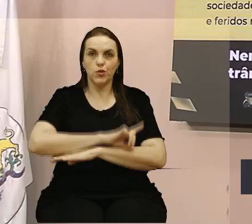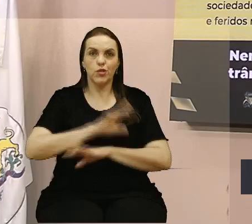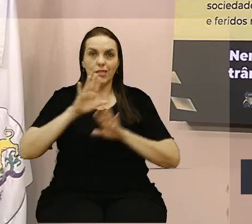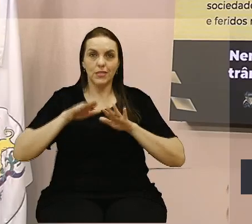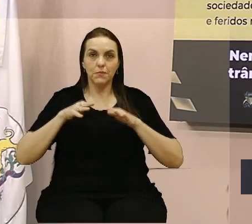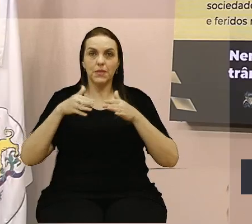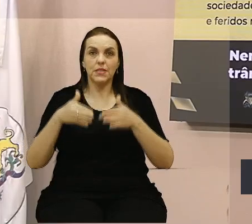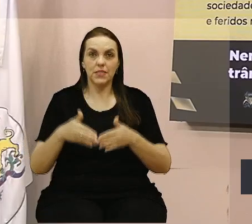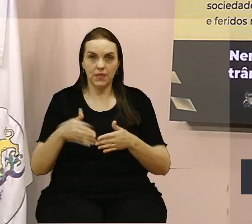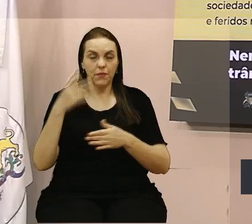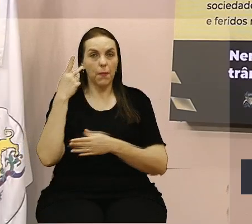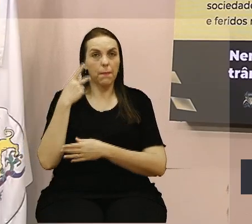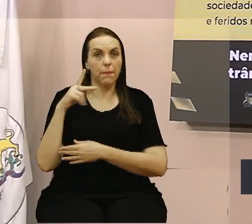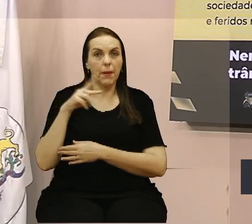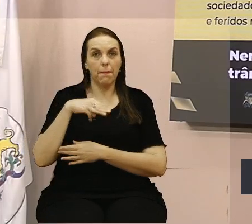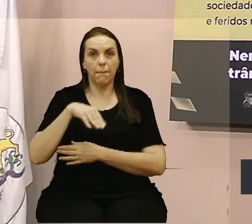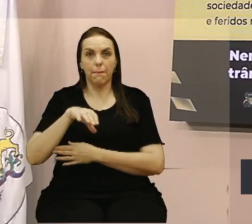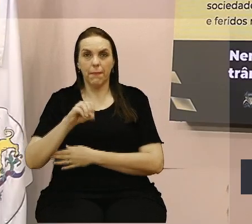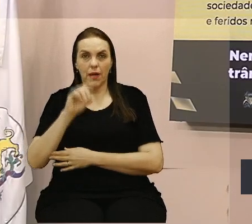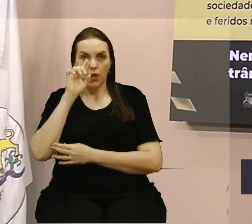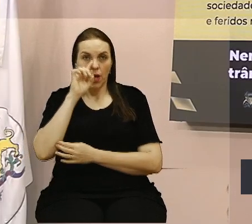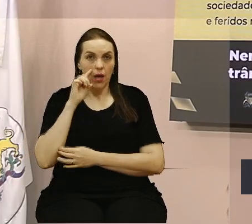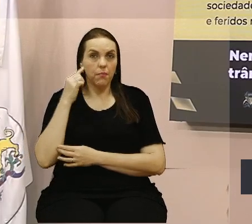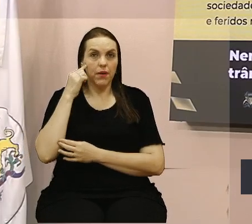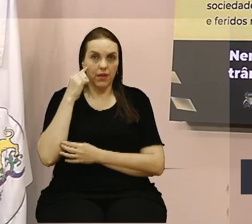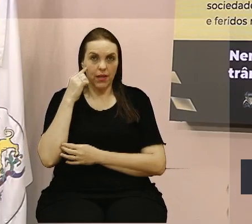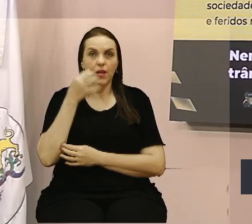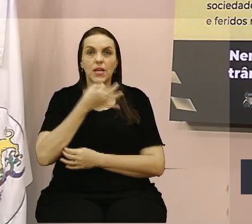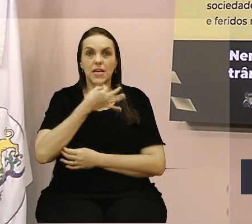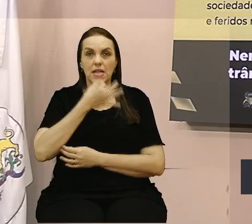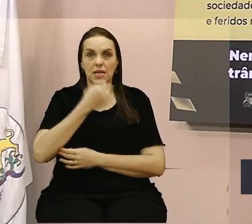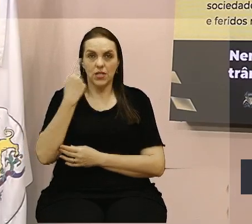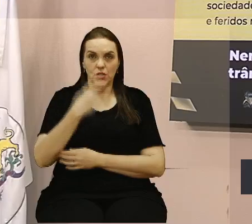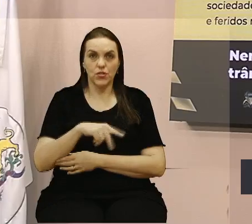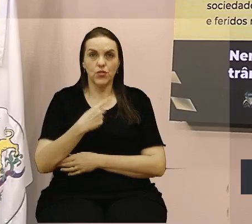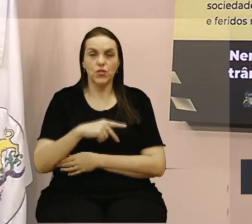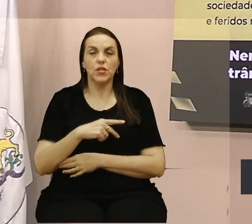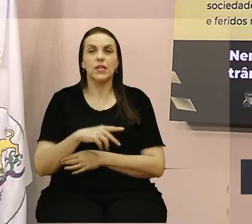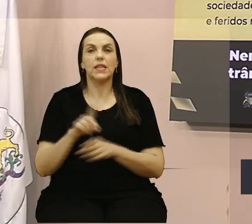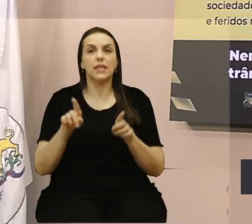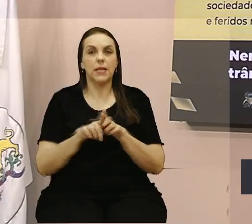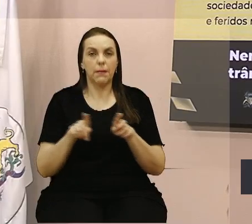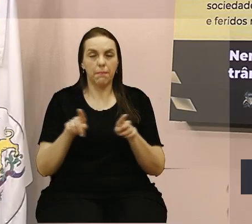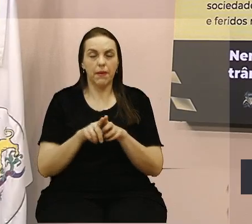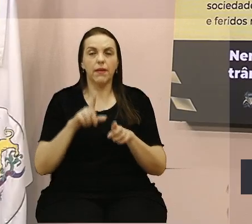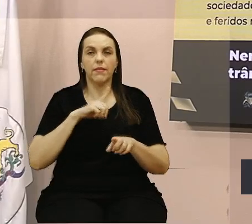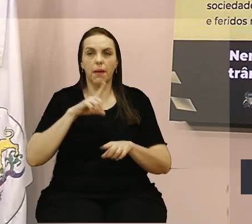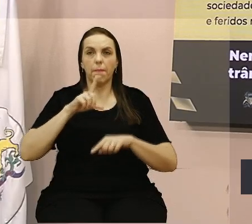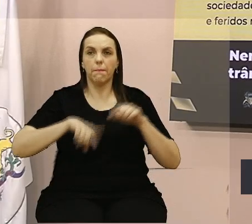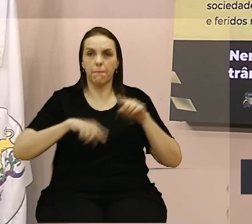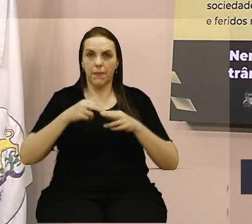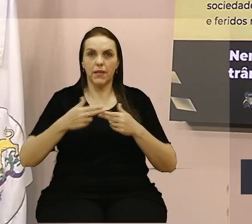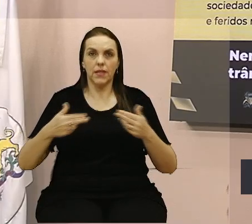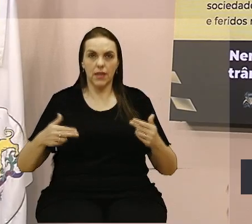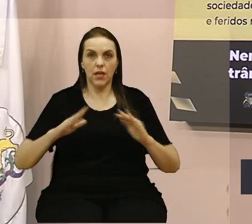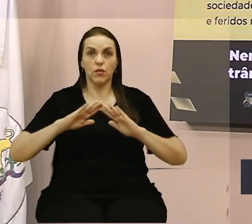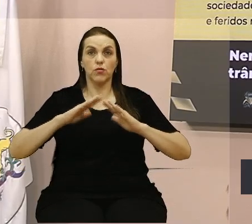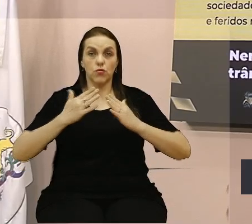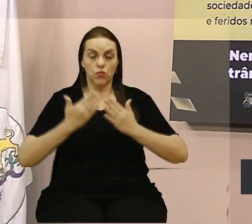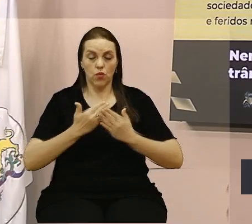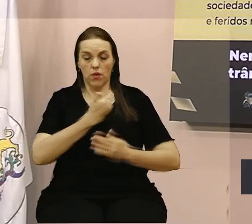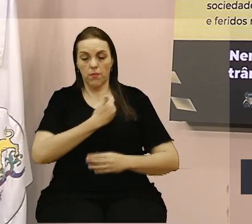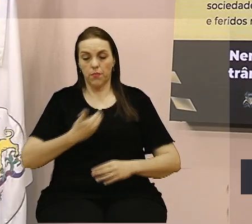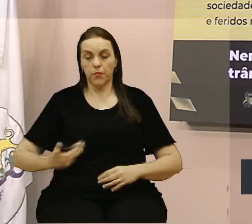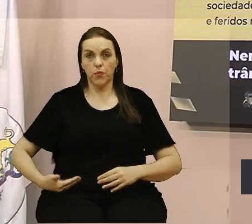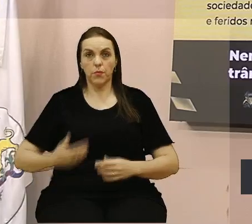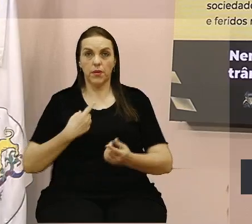específica para o Maio de Amarelo em Caxias do Sul. Inclusive, até no material que a gente trouxe aí da Escola Pública de Trânsito, tem